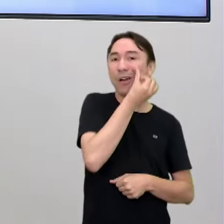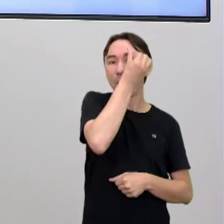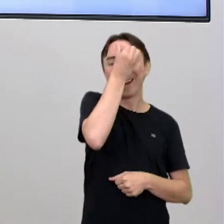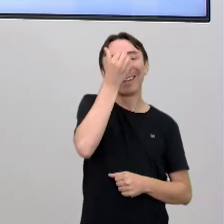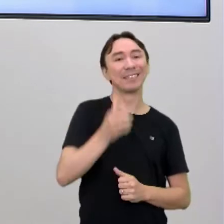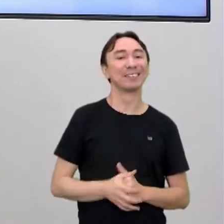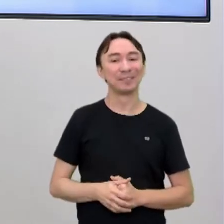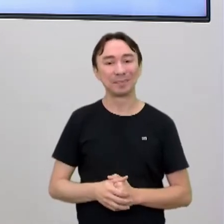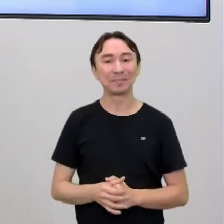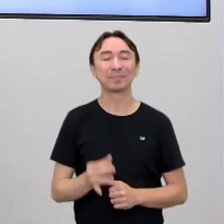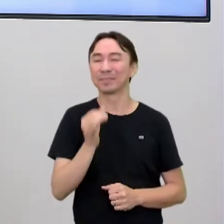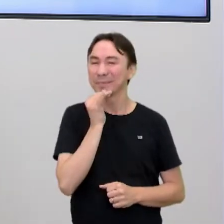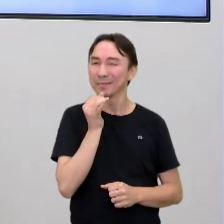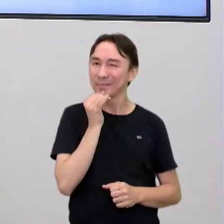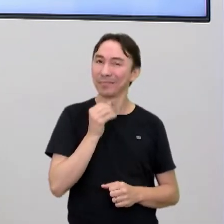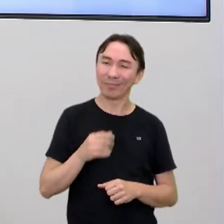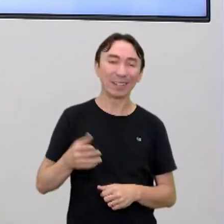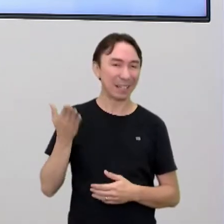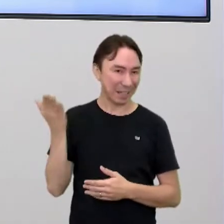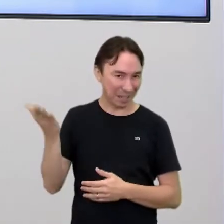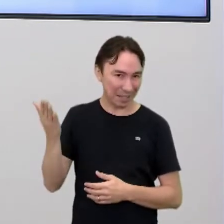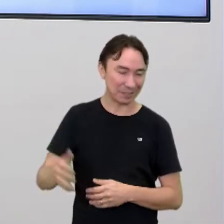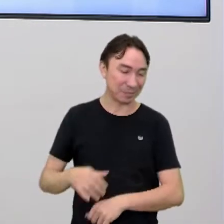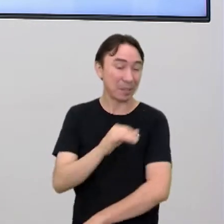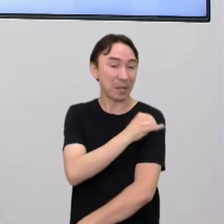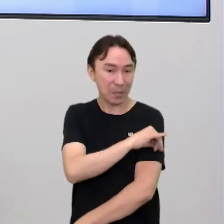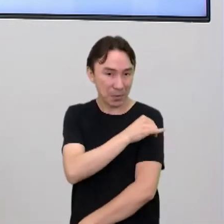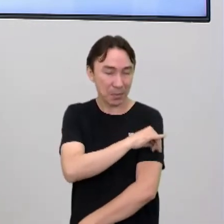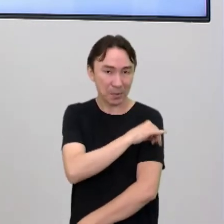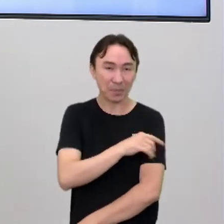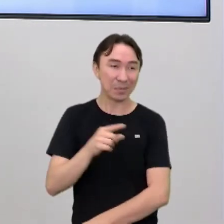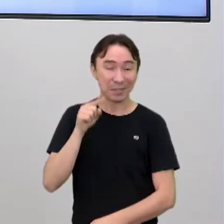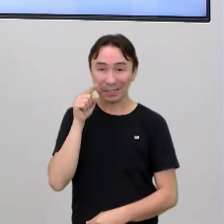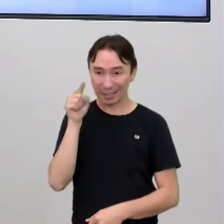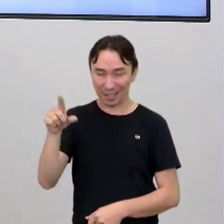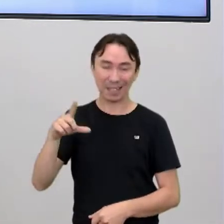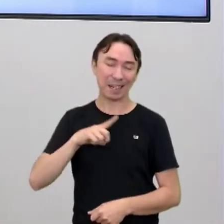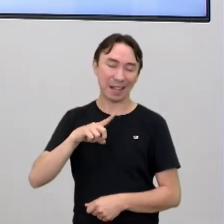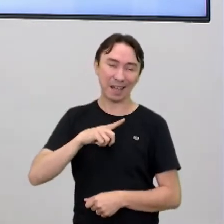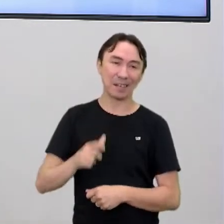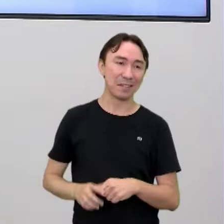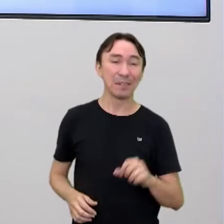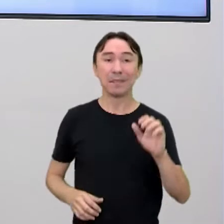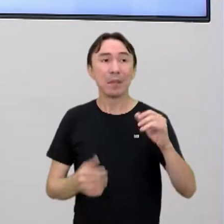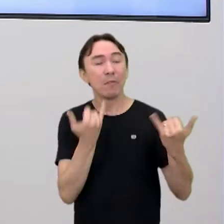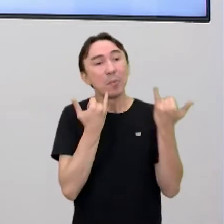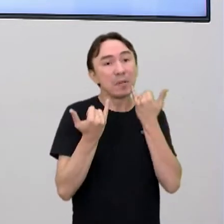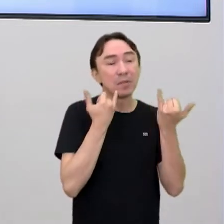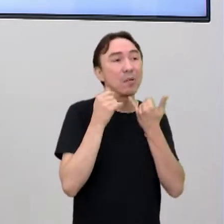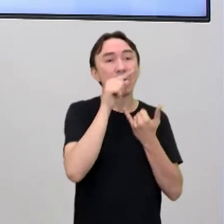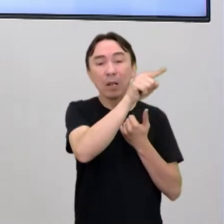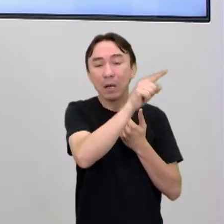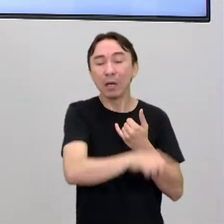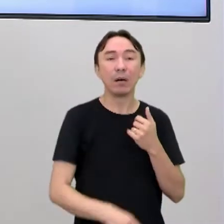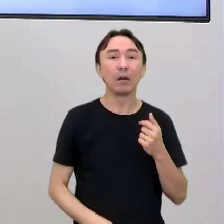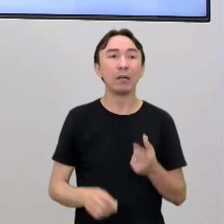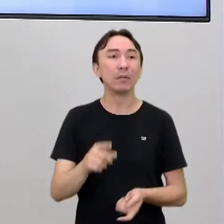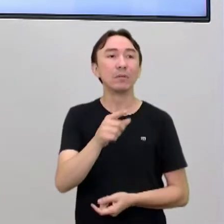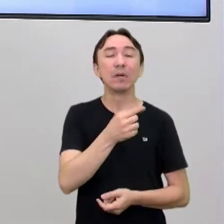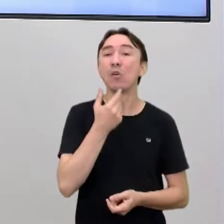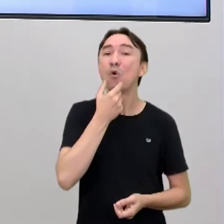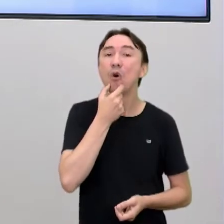época, uma informação que saísse de Londres ou de Paris pela manhã, à tarde já